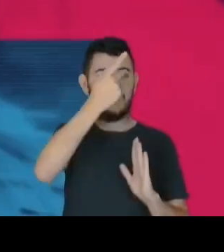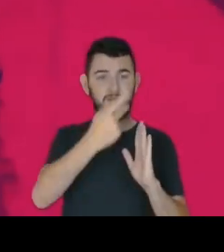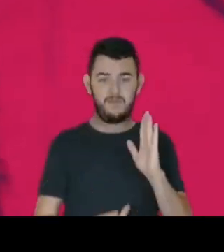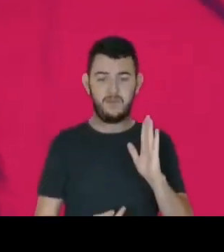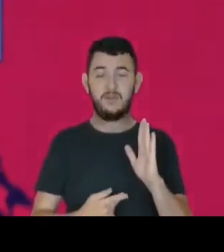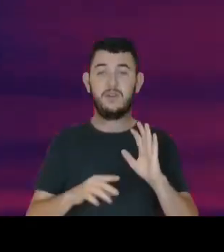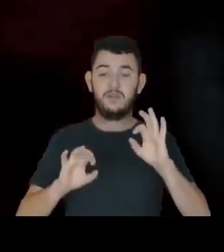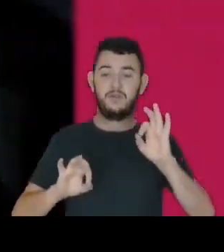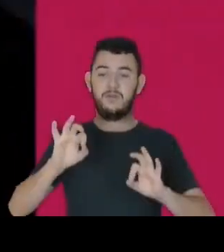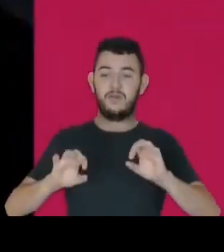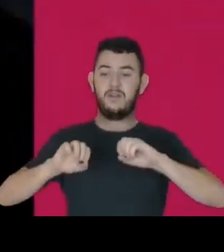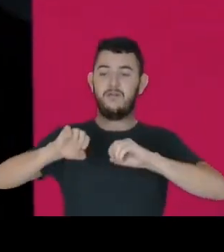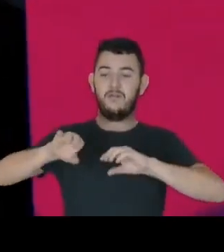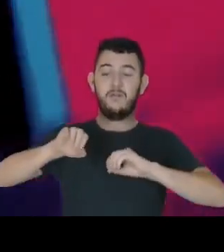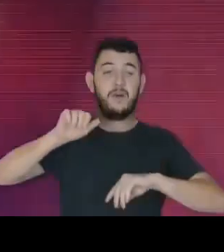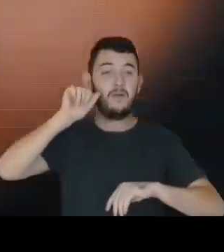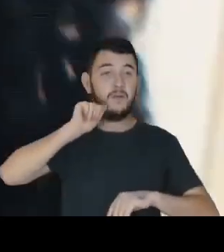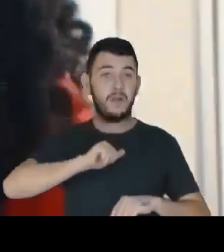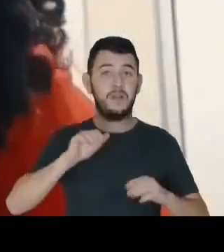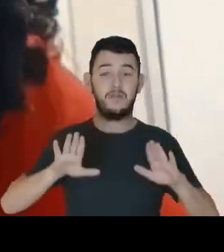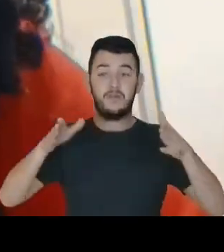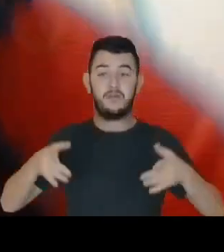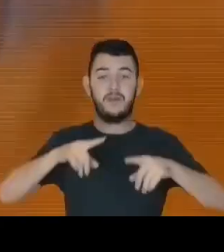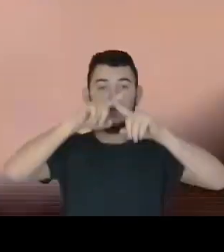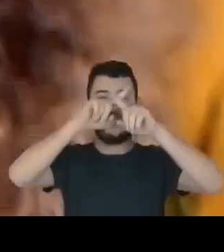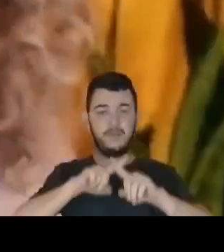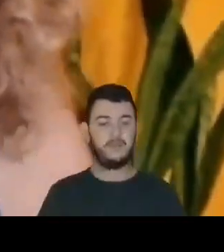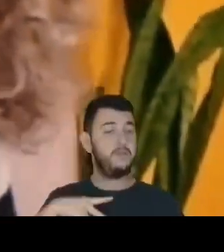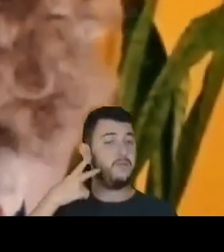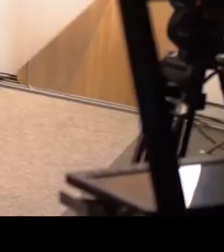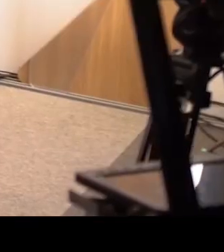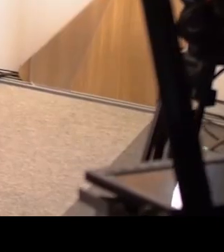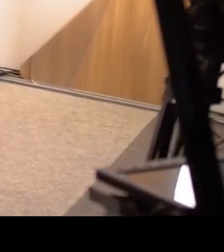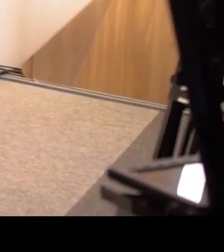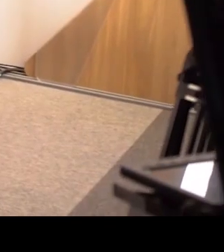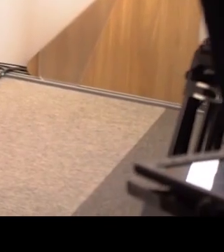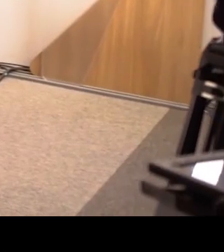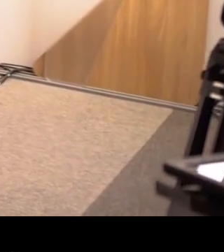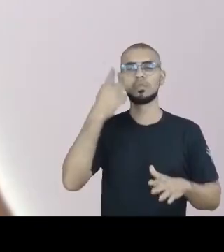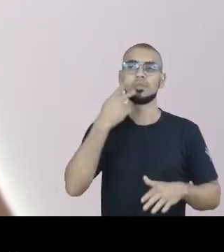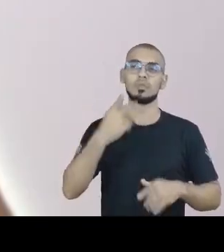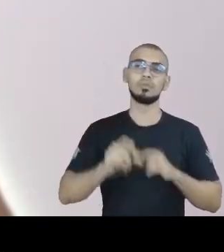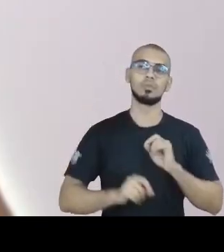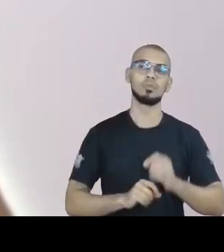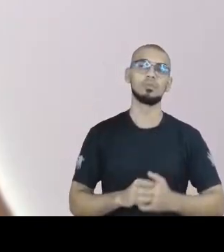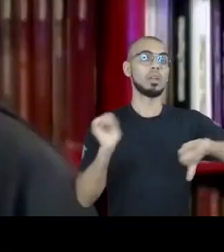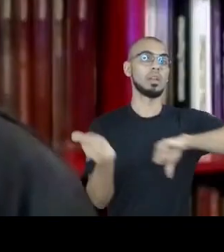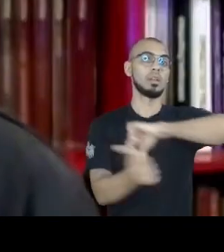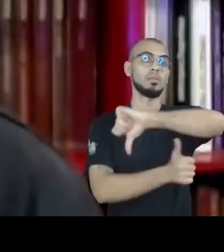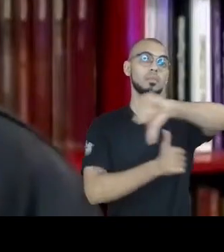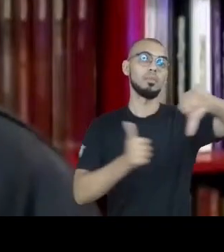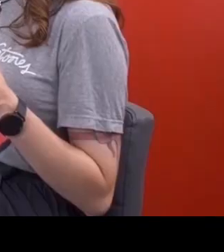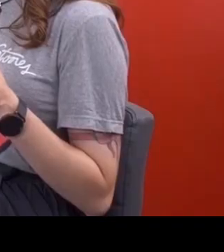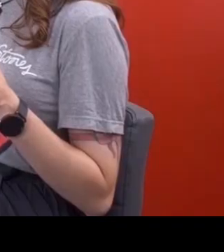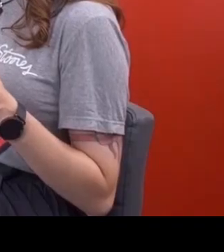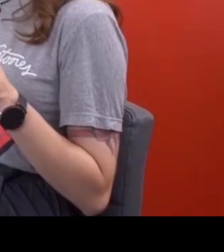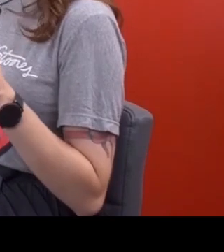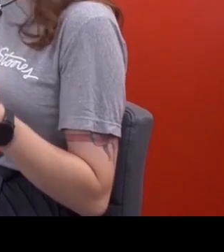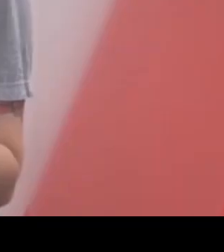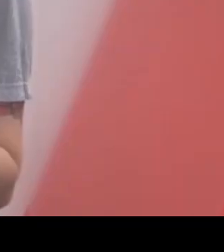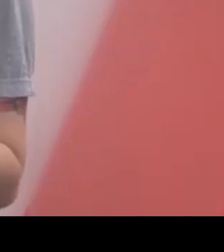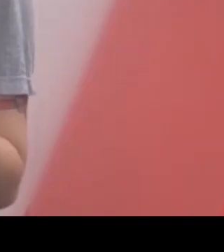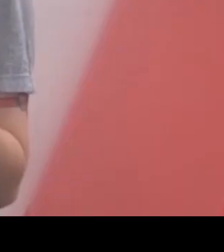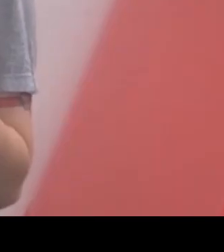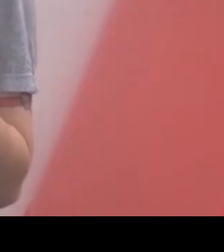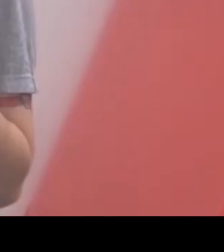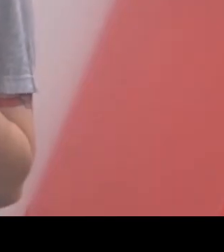Daquelas que votam, das que se candidatam e das eleitas. Daqueles que constroem o Brasil de hoje e dos que sonham